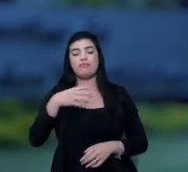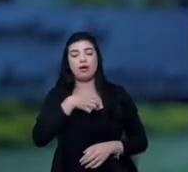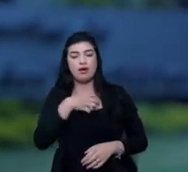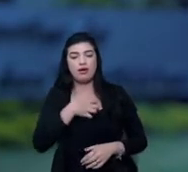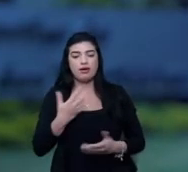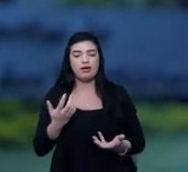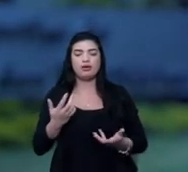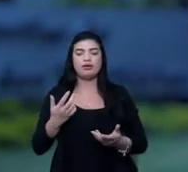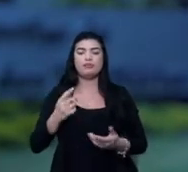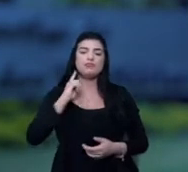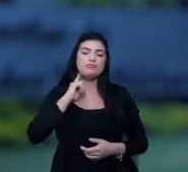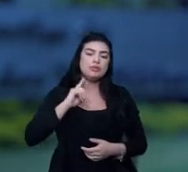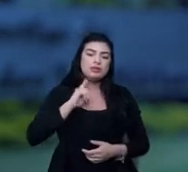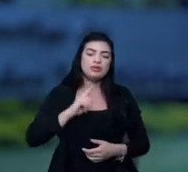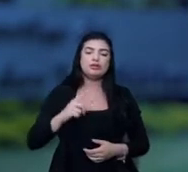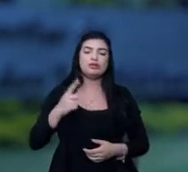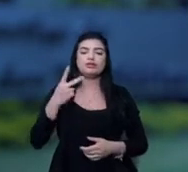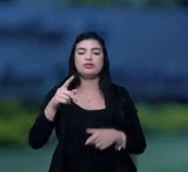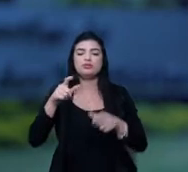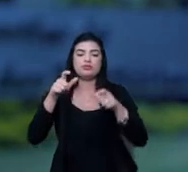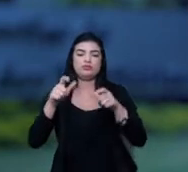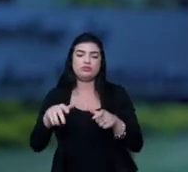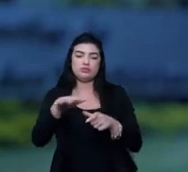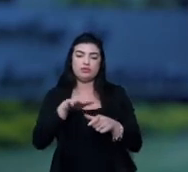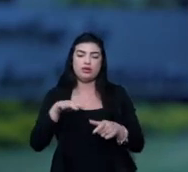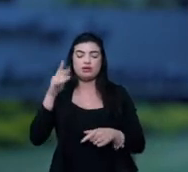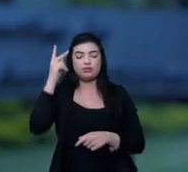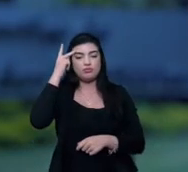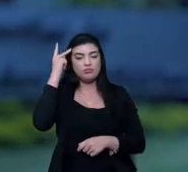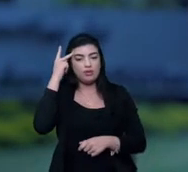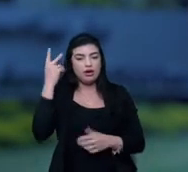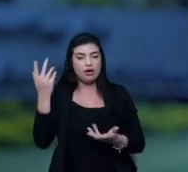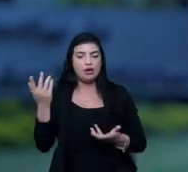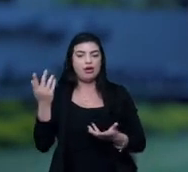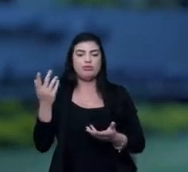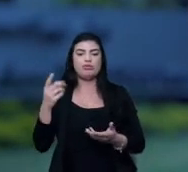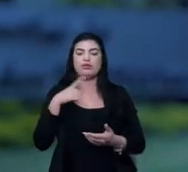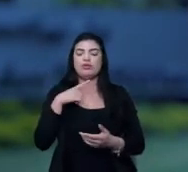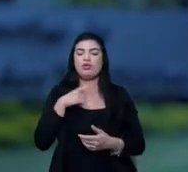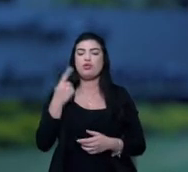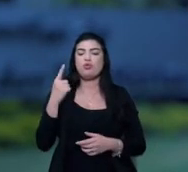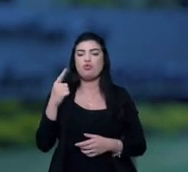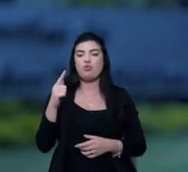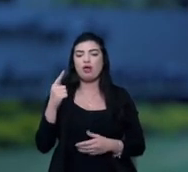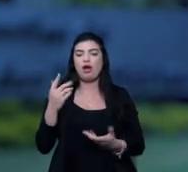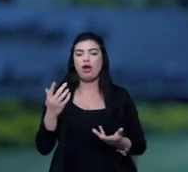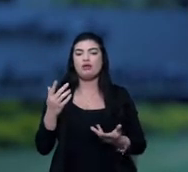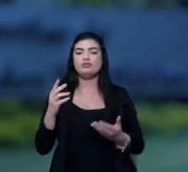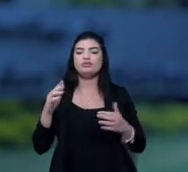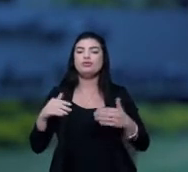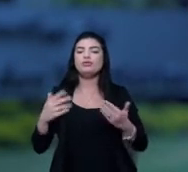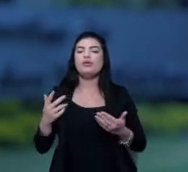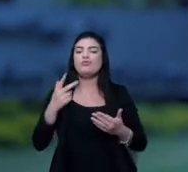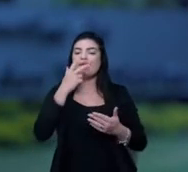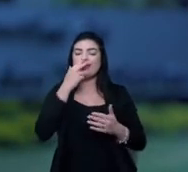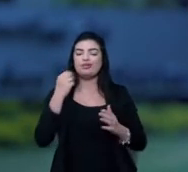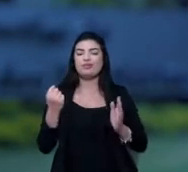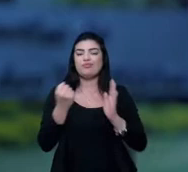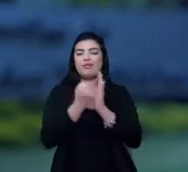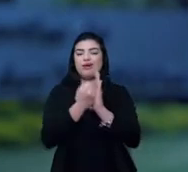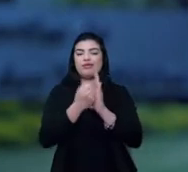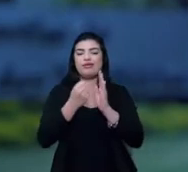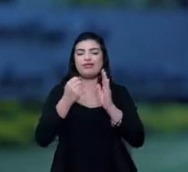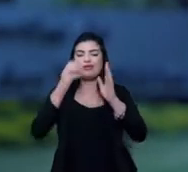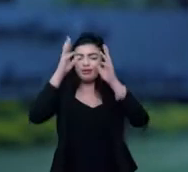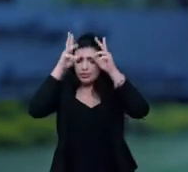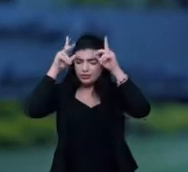Minas, aqui no norte de Minas, o sertão de São Paulo, o sertão goiano. E parece que até no Amazonas ainda tem, né, as drogas